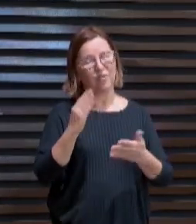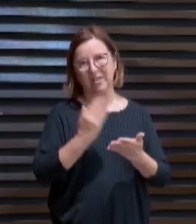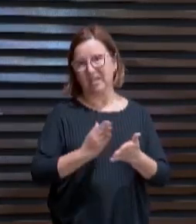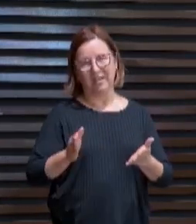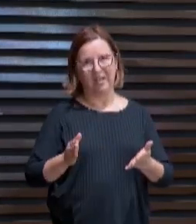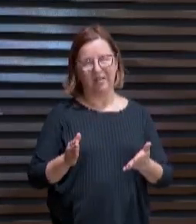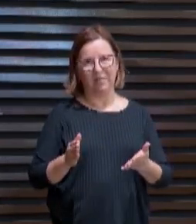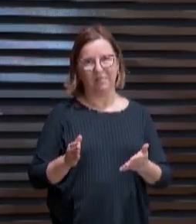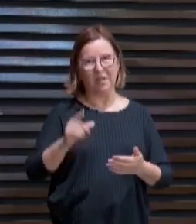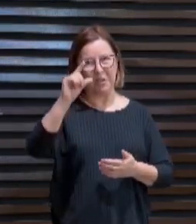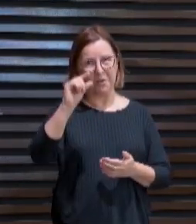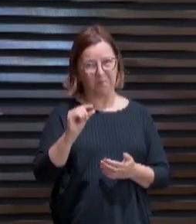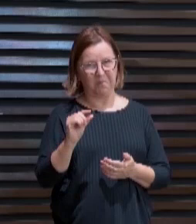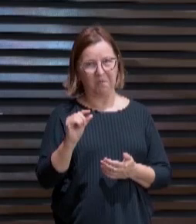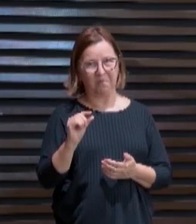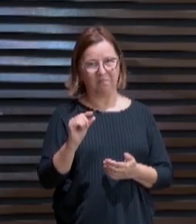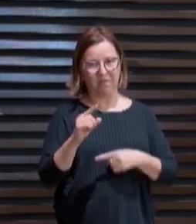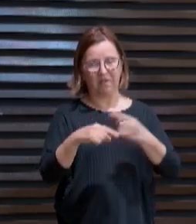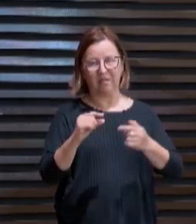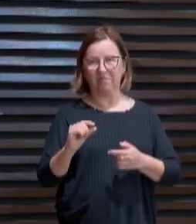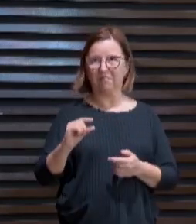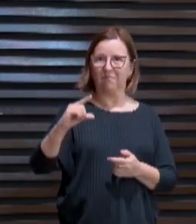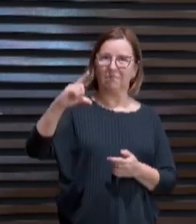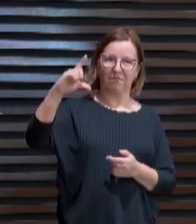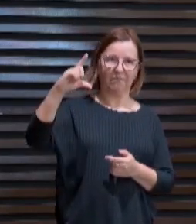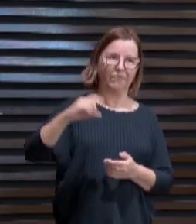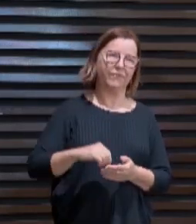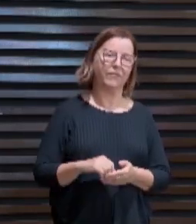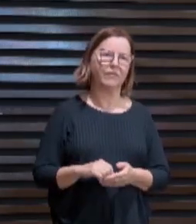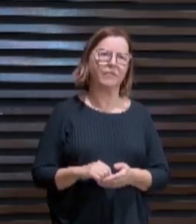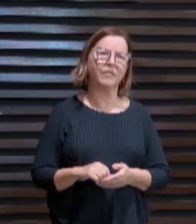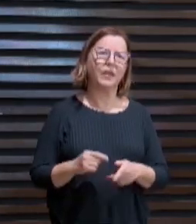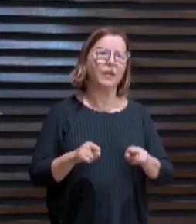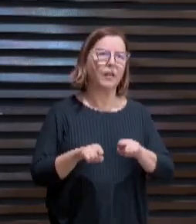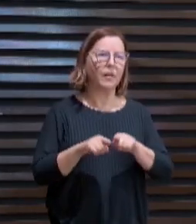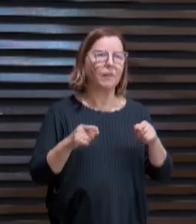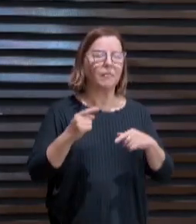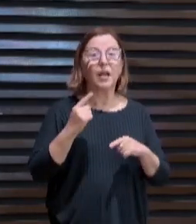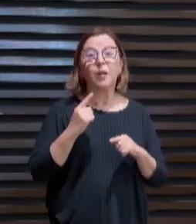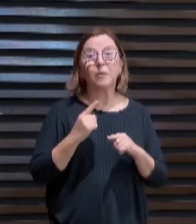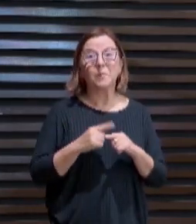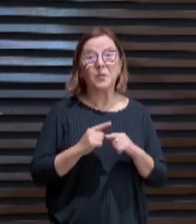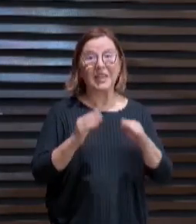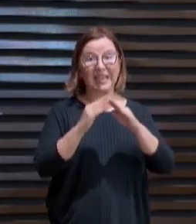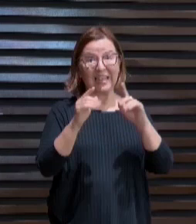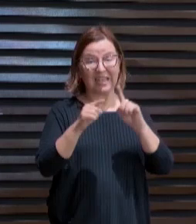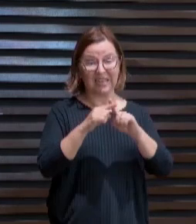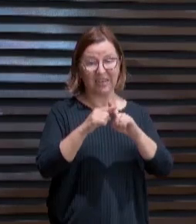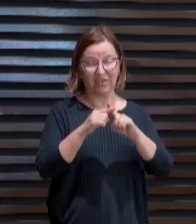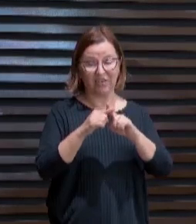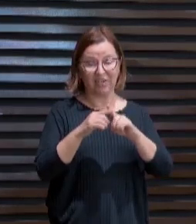mais violenta, em outros lugares, às vezes, né? E por que será que a igreja moderna